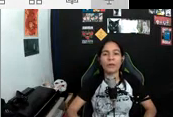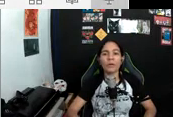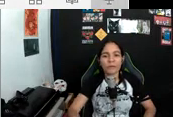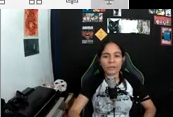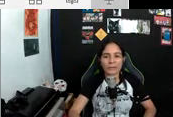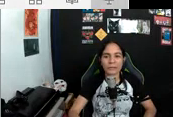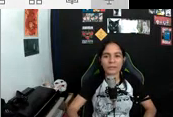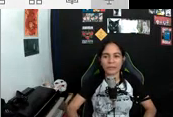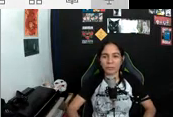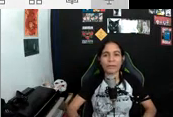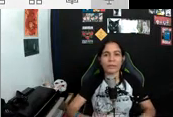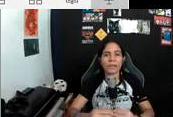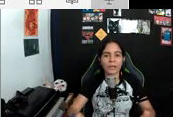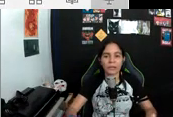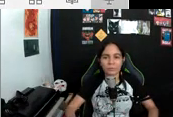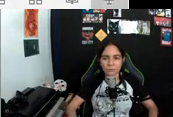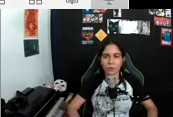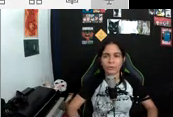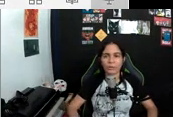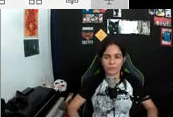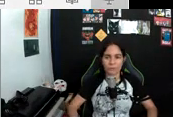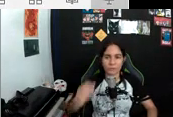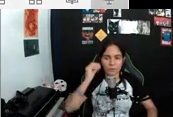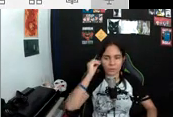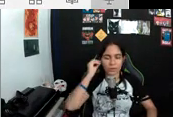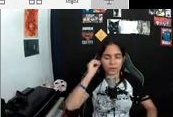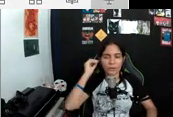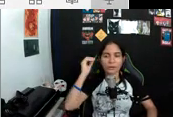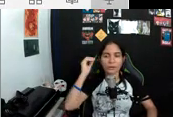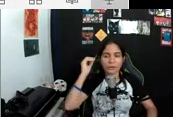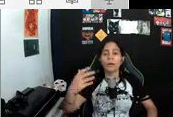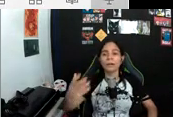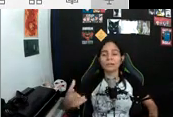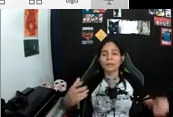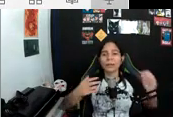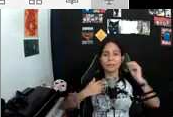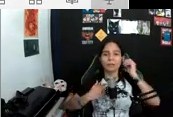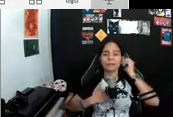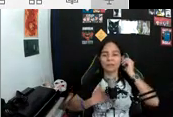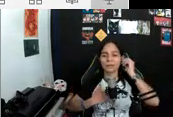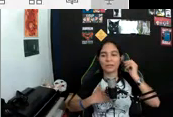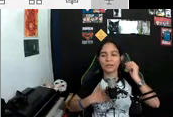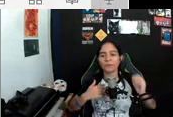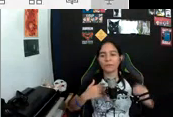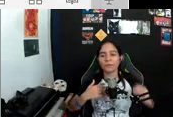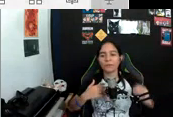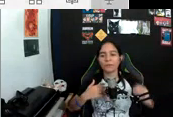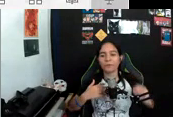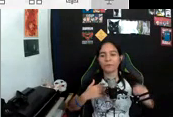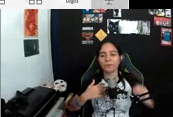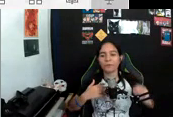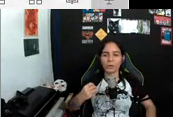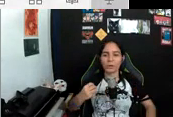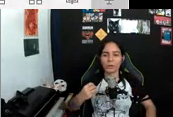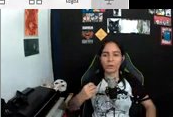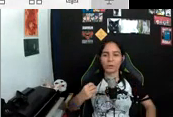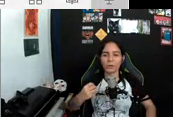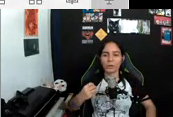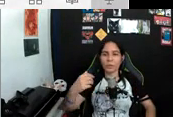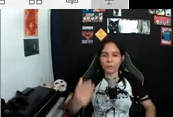sentindo? Não, oi, vozinho, não pergunta nem o nome da pessoa, né? Então, eu sei que muitas vezes a gente faz